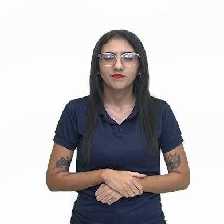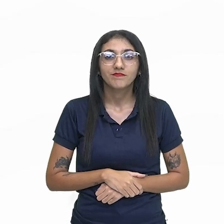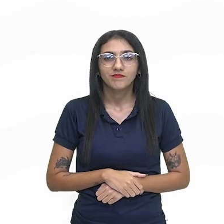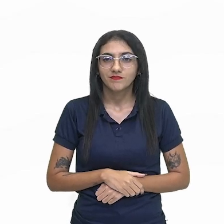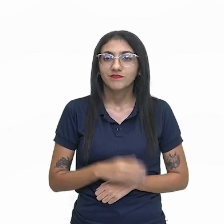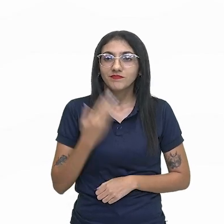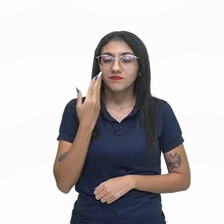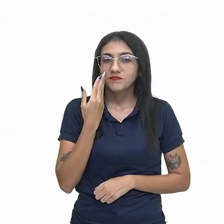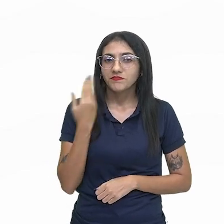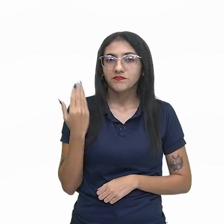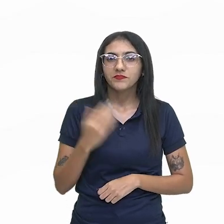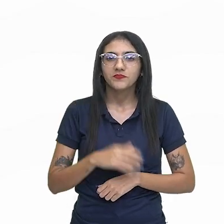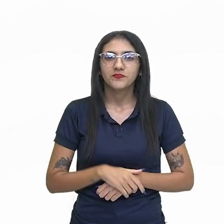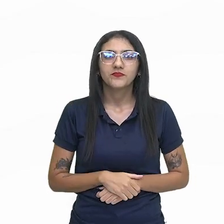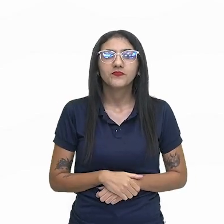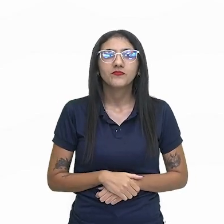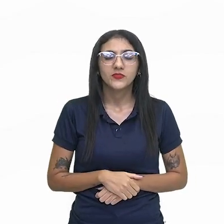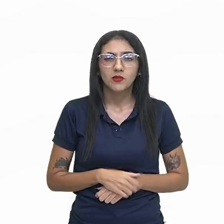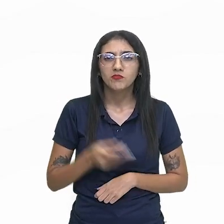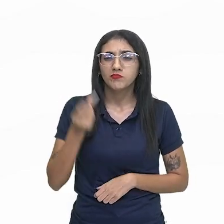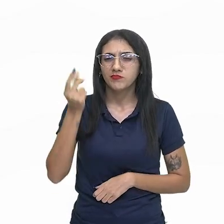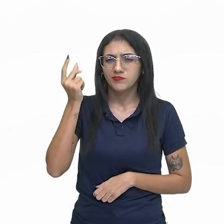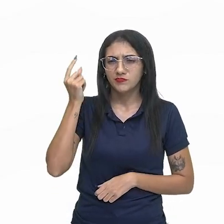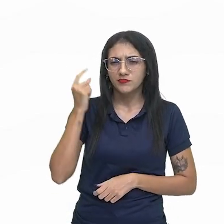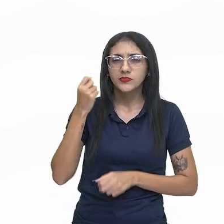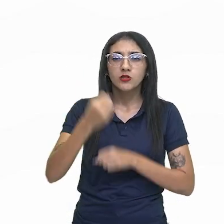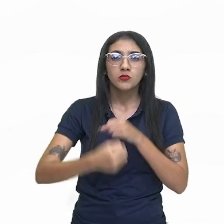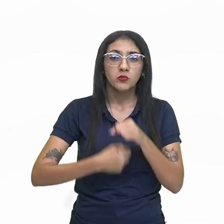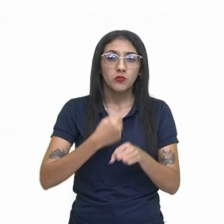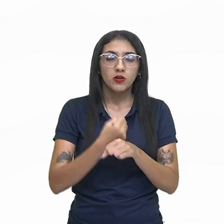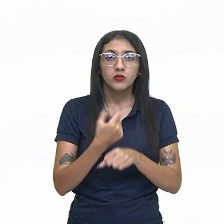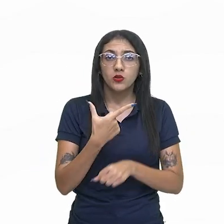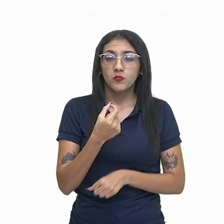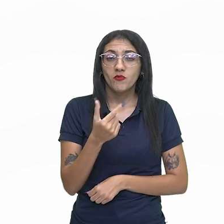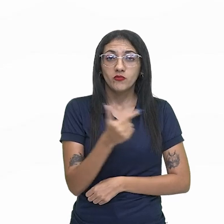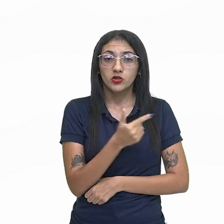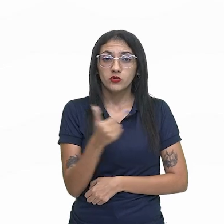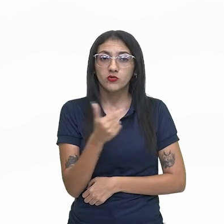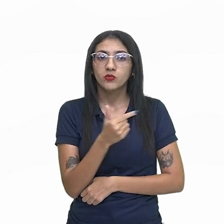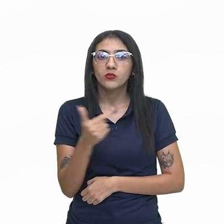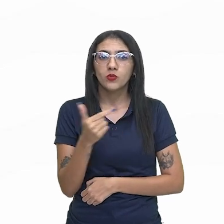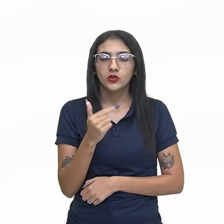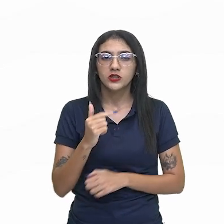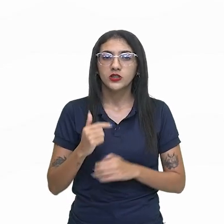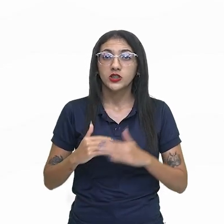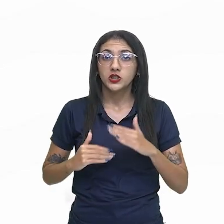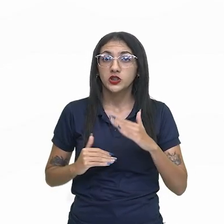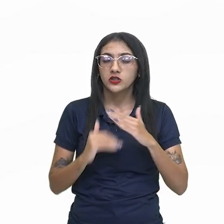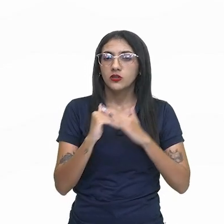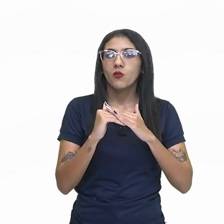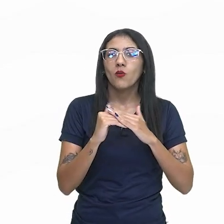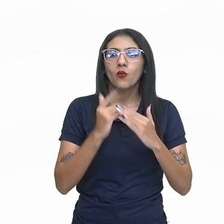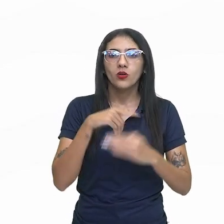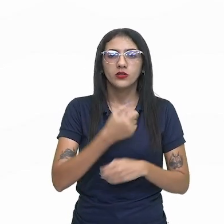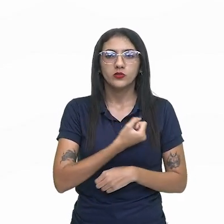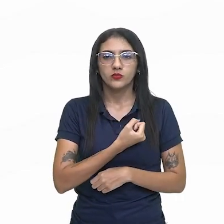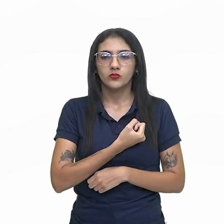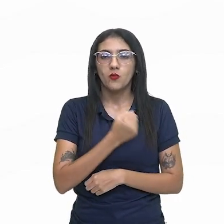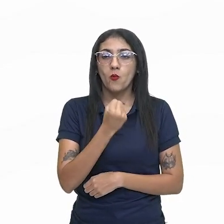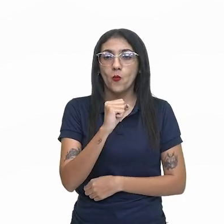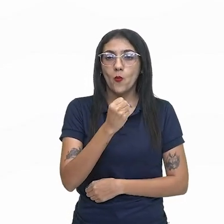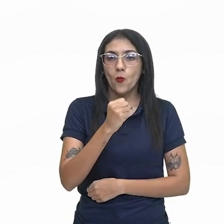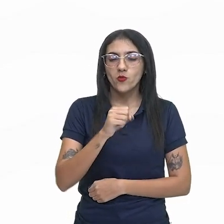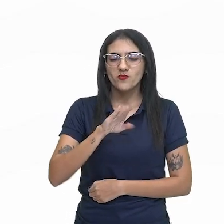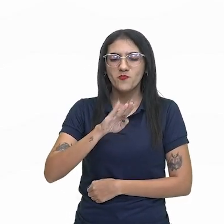aula? Pessoal, lá em 2022, a gente chegou nesse número muito emblemático, que é o de